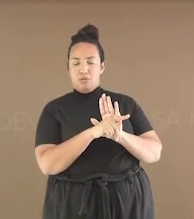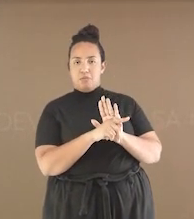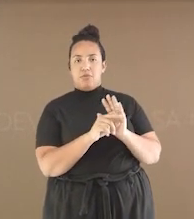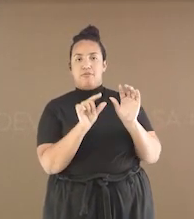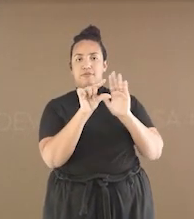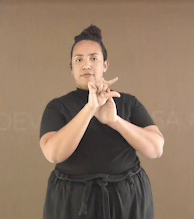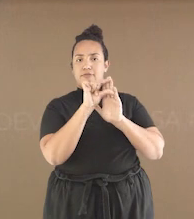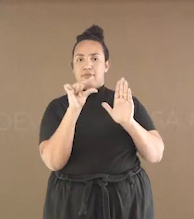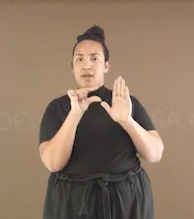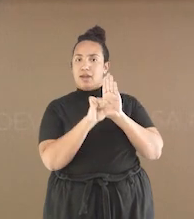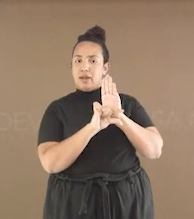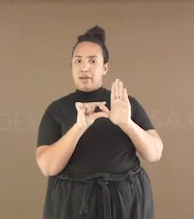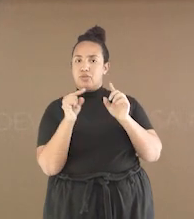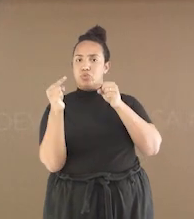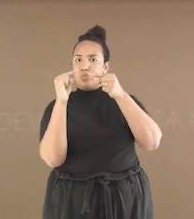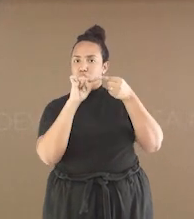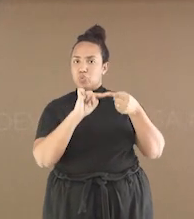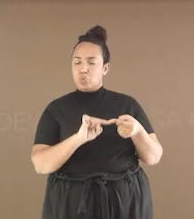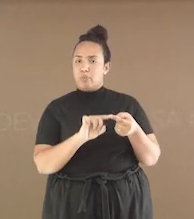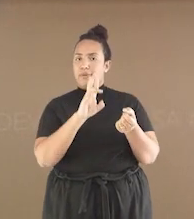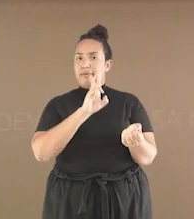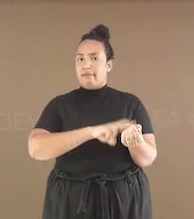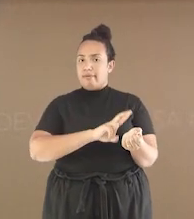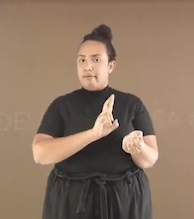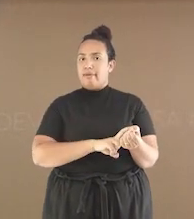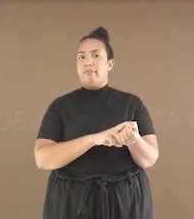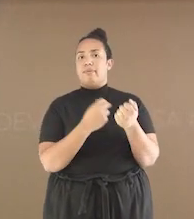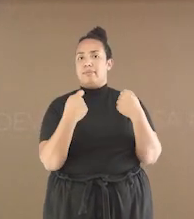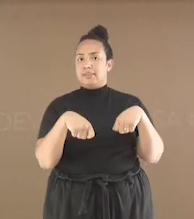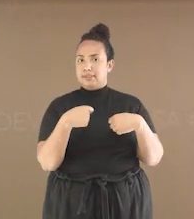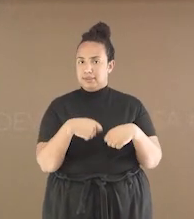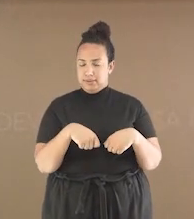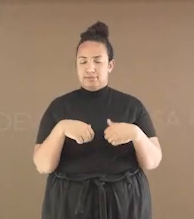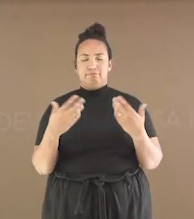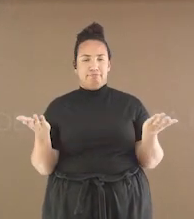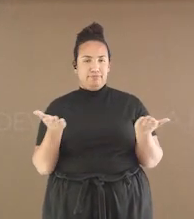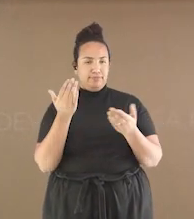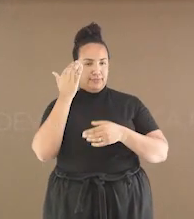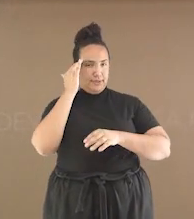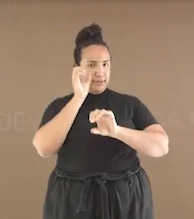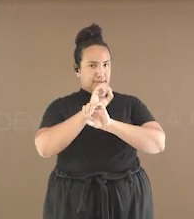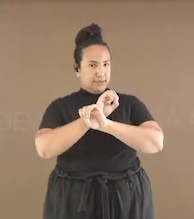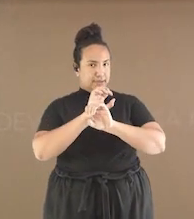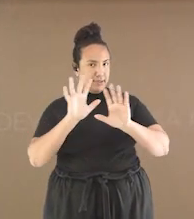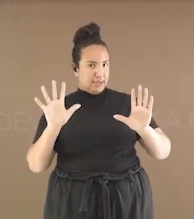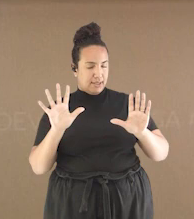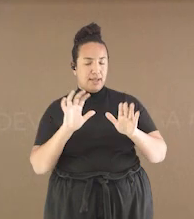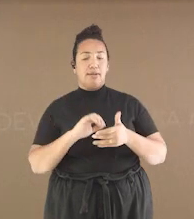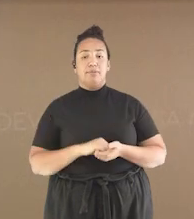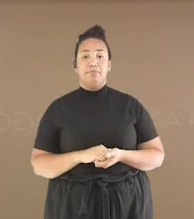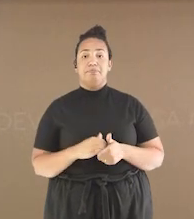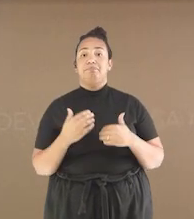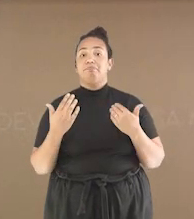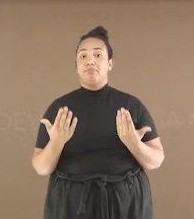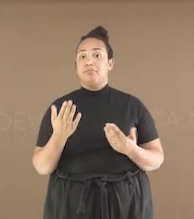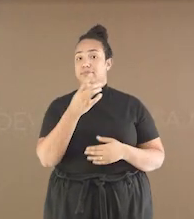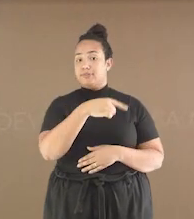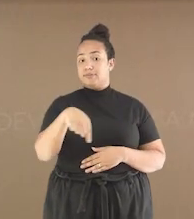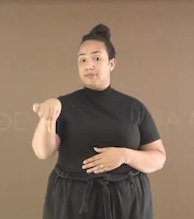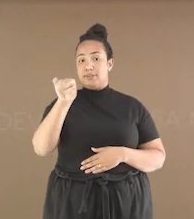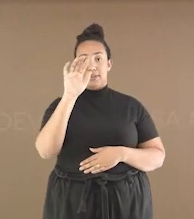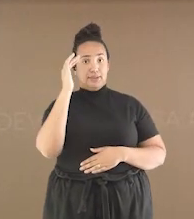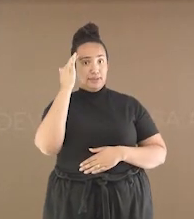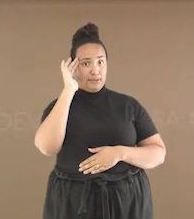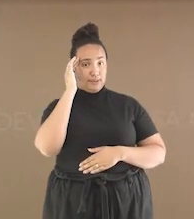dos versos, das rimas ou estrofes. Vamos entender isso melhor? Para você entender ainda mais sobre